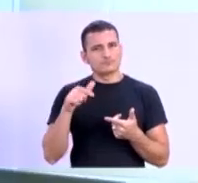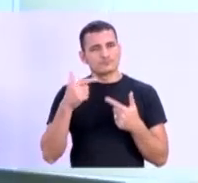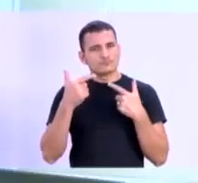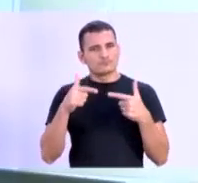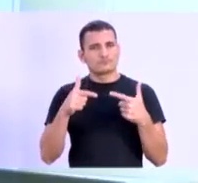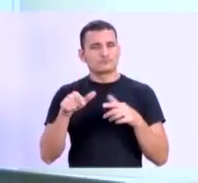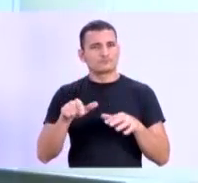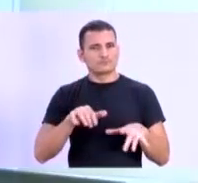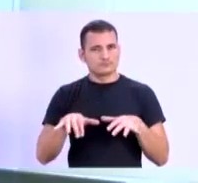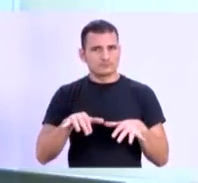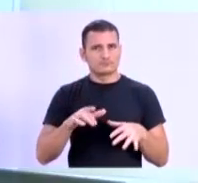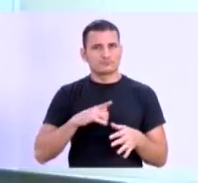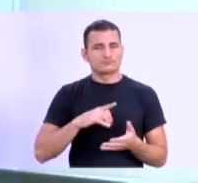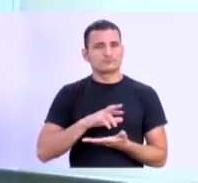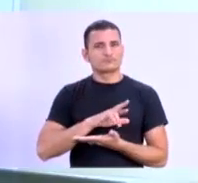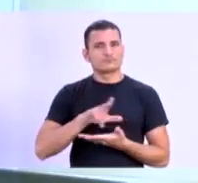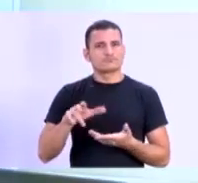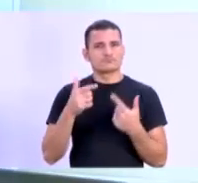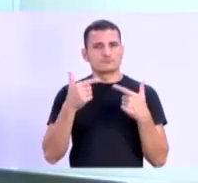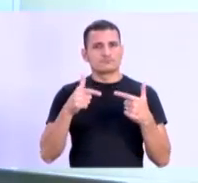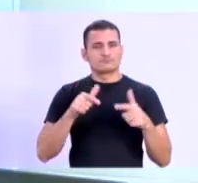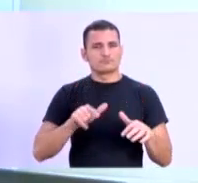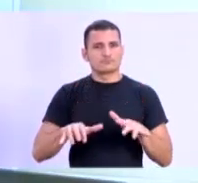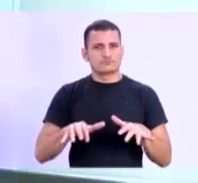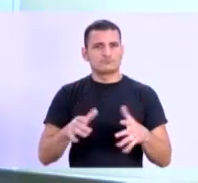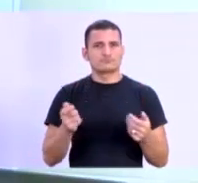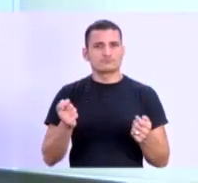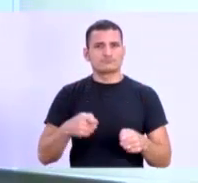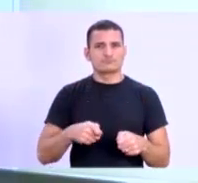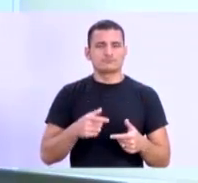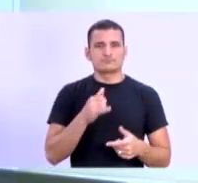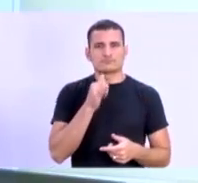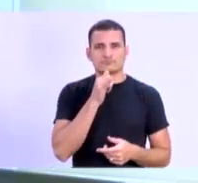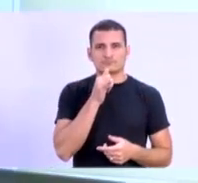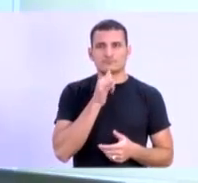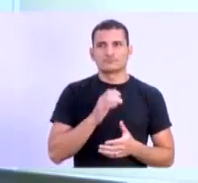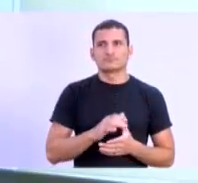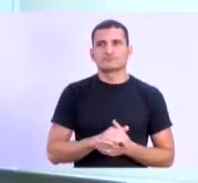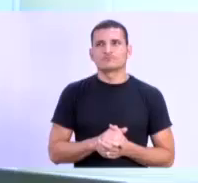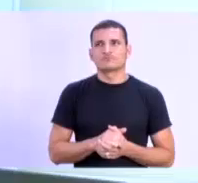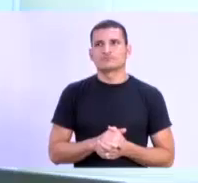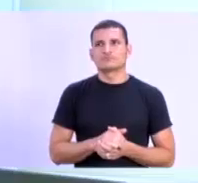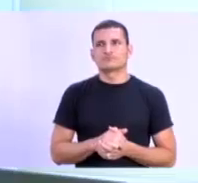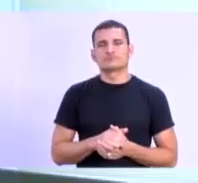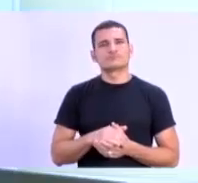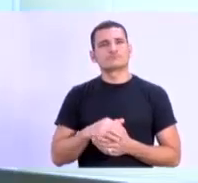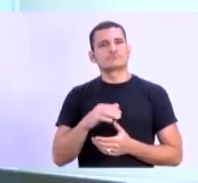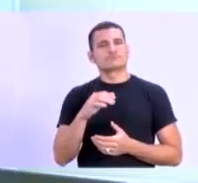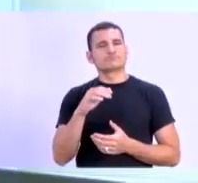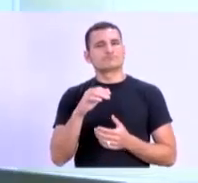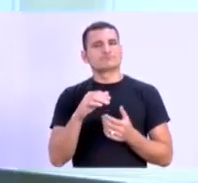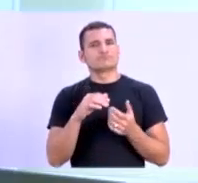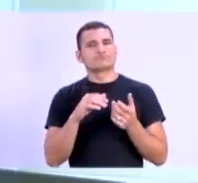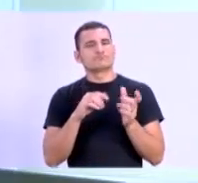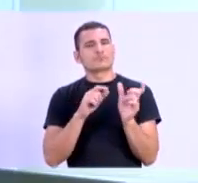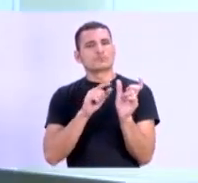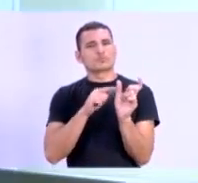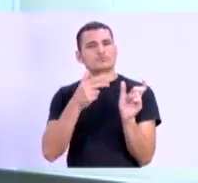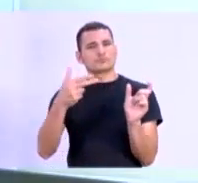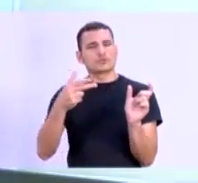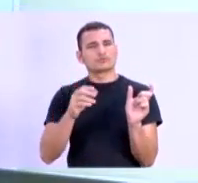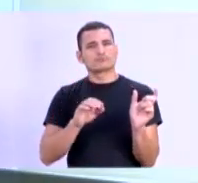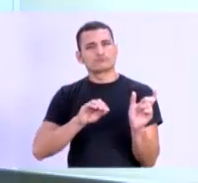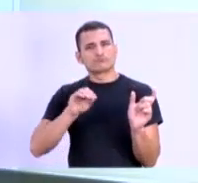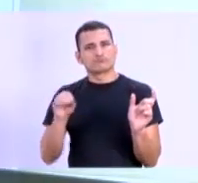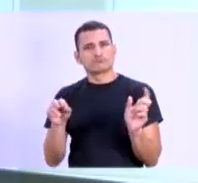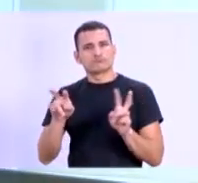programação. Existem várias linguagens de programação que nos permitem, por exemplo, definir, classificar objetos para o computador tomar